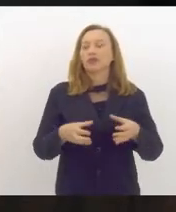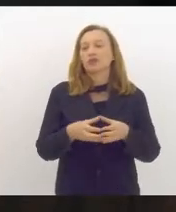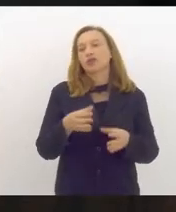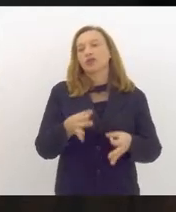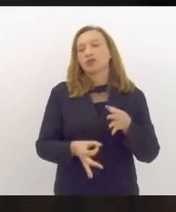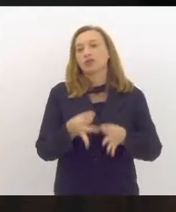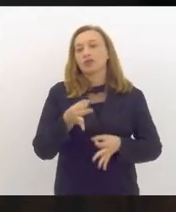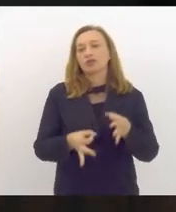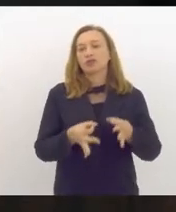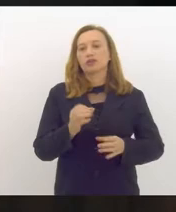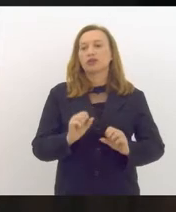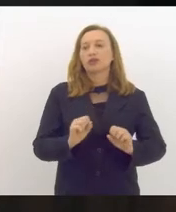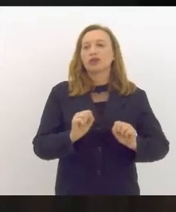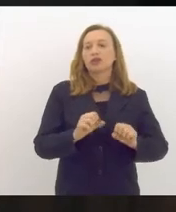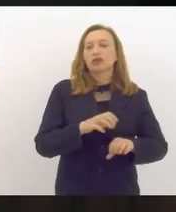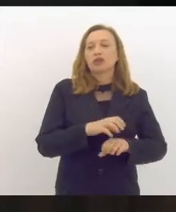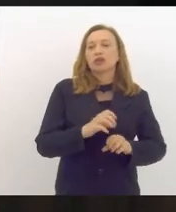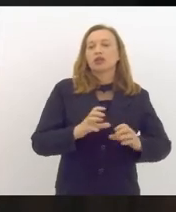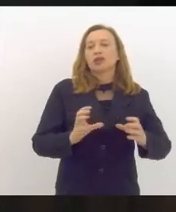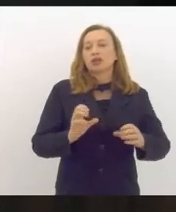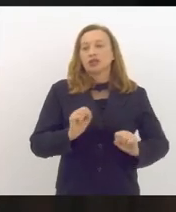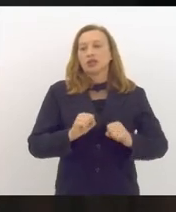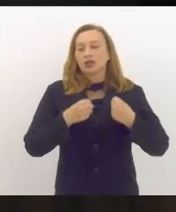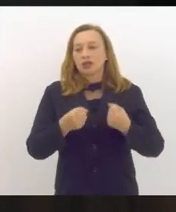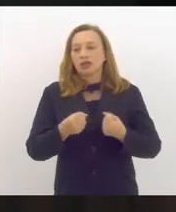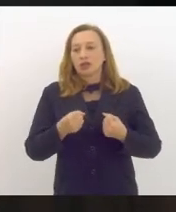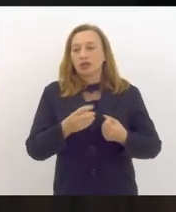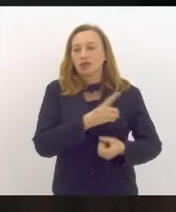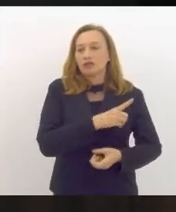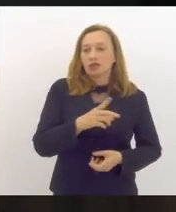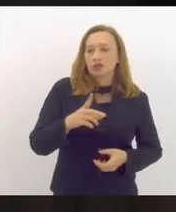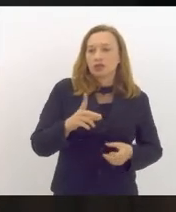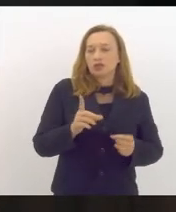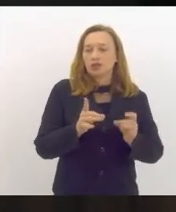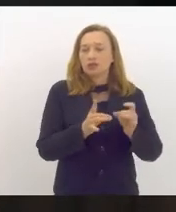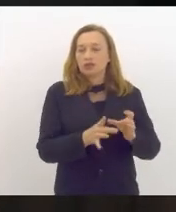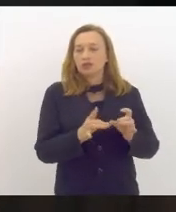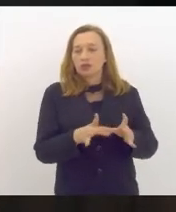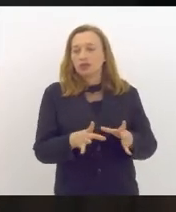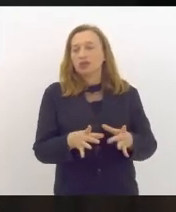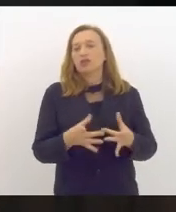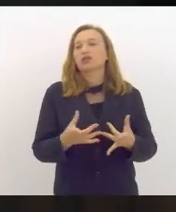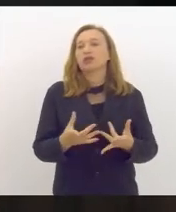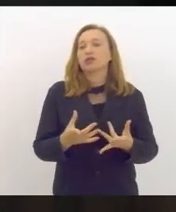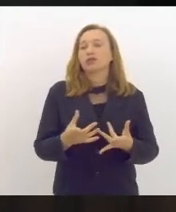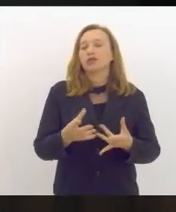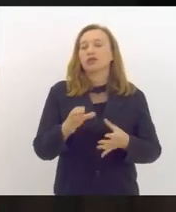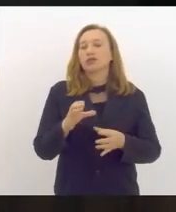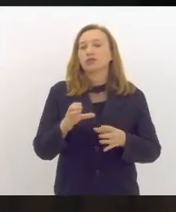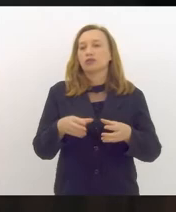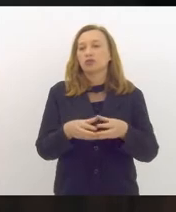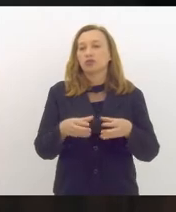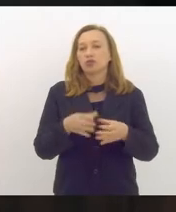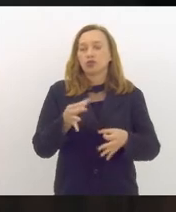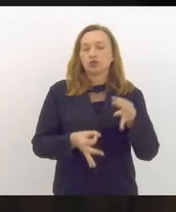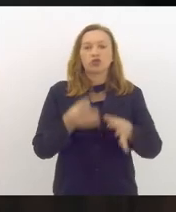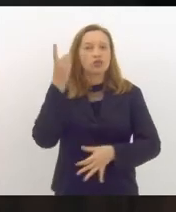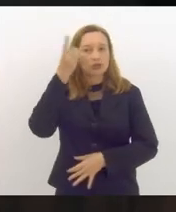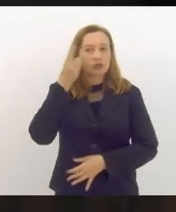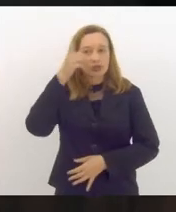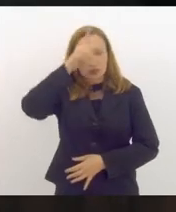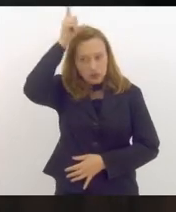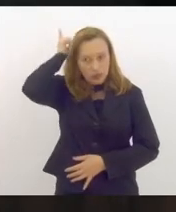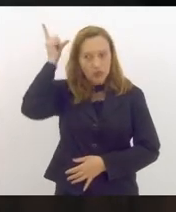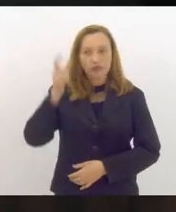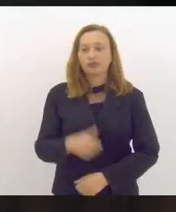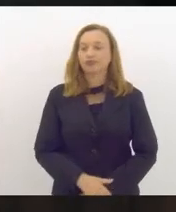Constituição e Justiça, Defesa do Consumidor, Ciência e Tecnologia, Economia e Orçamento. Para emitir parecer pela Comissão de Constituição e Justiça, deputado Luiz Paulo.